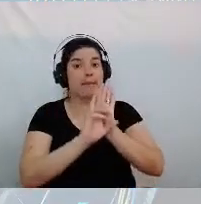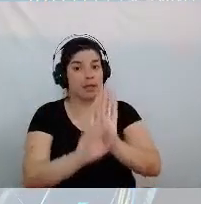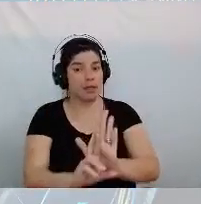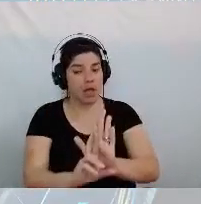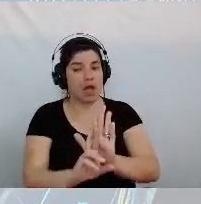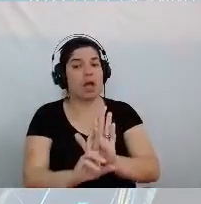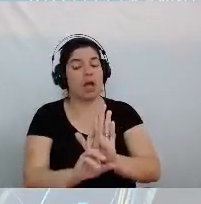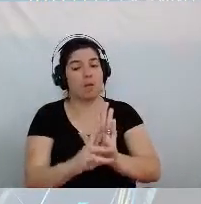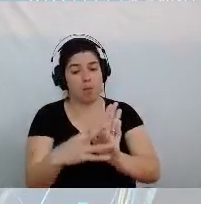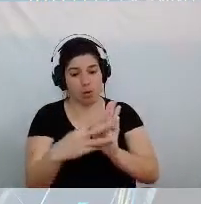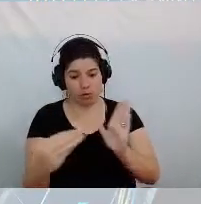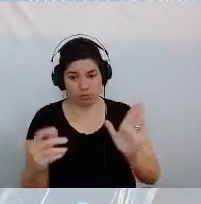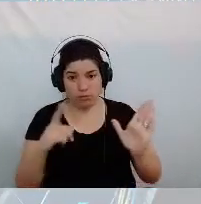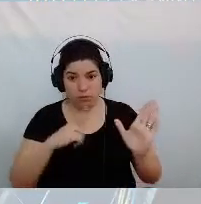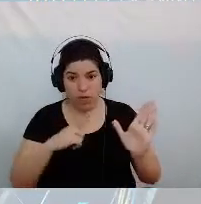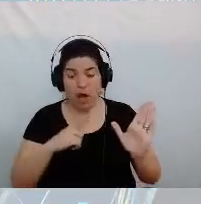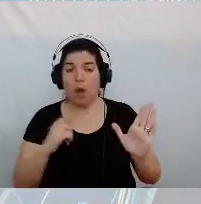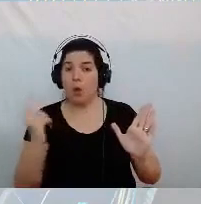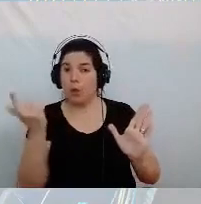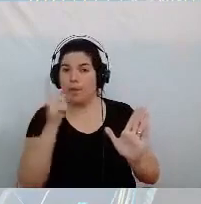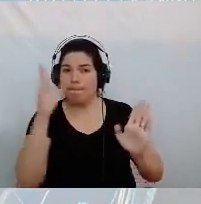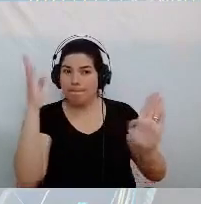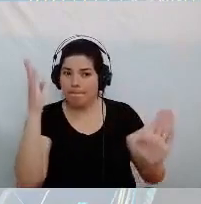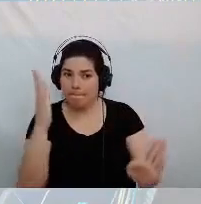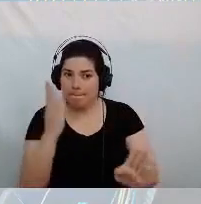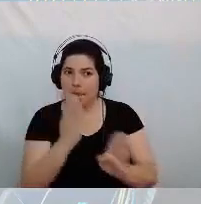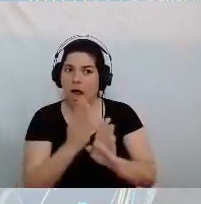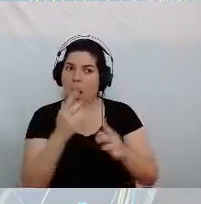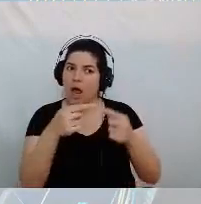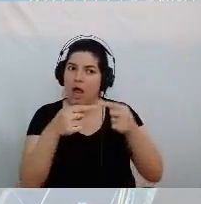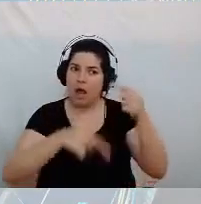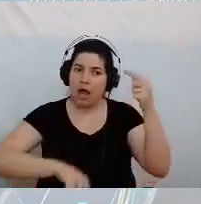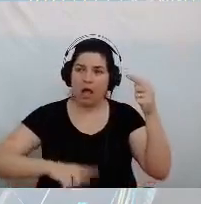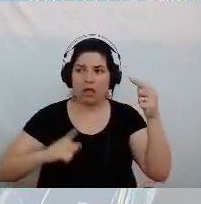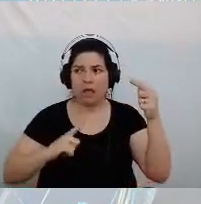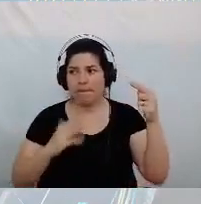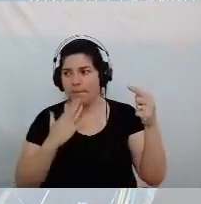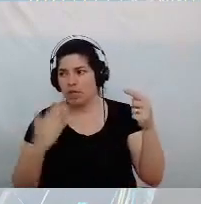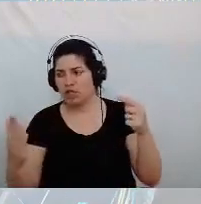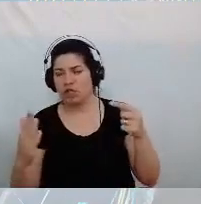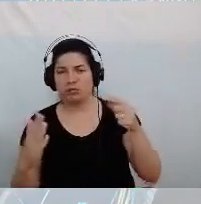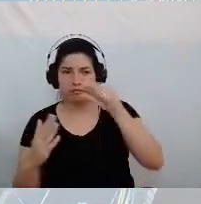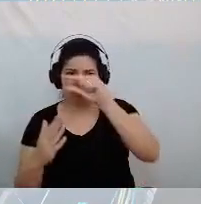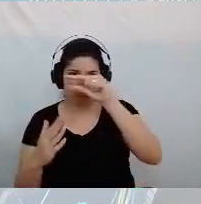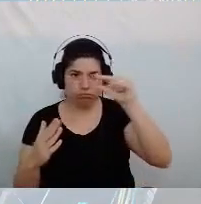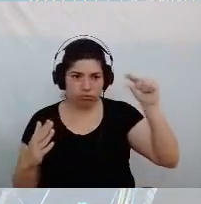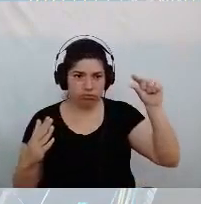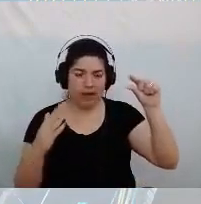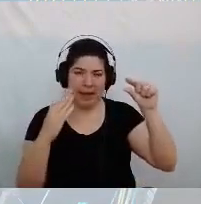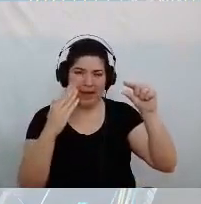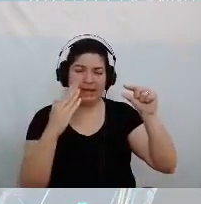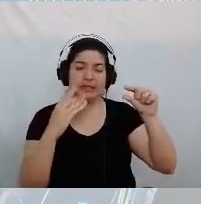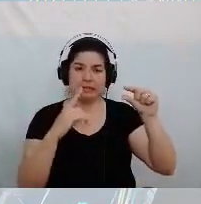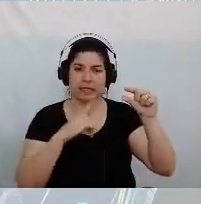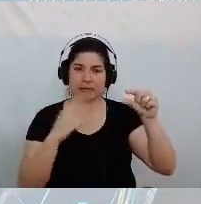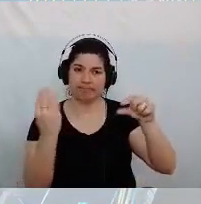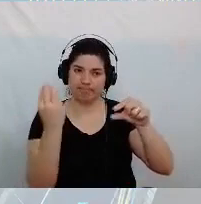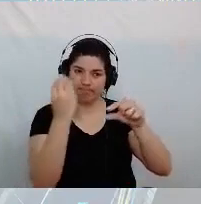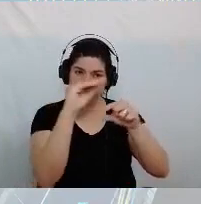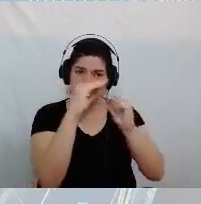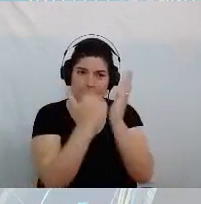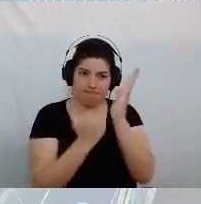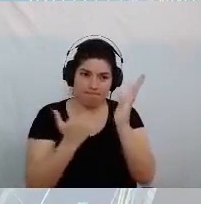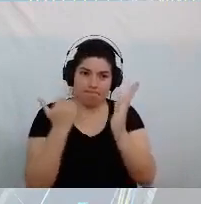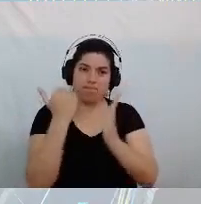hora que eu consigo identificar inconsistências entre o que tá sendo solicitado e aquele campinho aquele atributo a mais que você coloca no teu